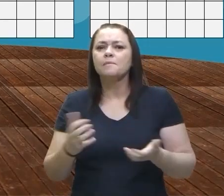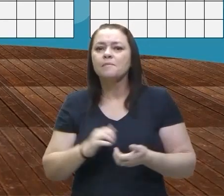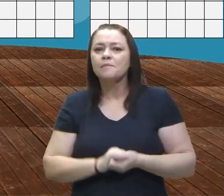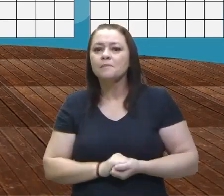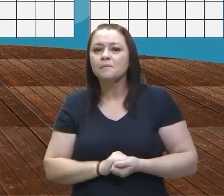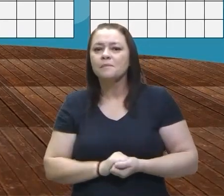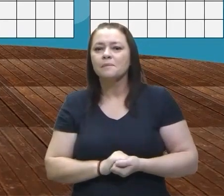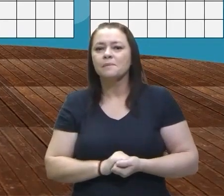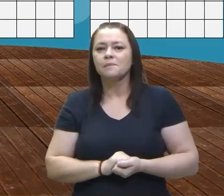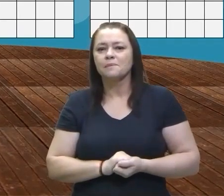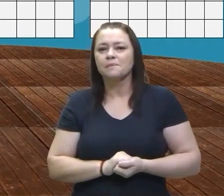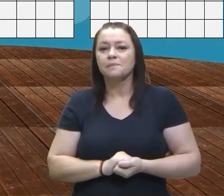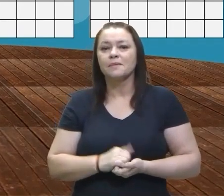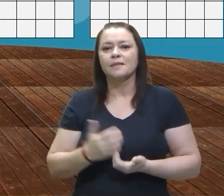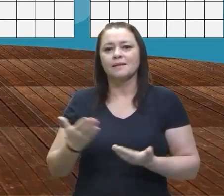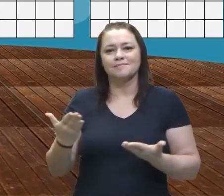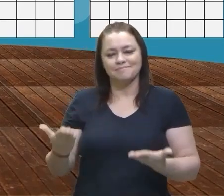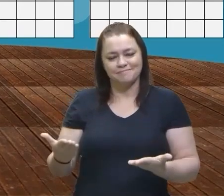mês, quem é?